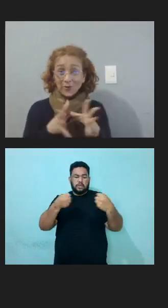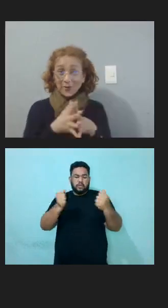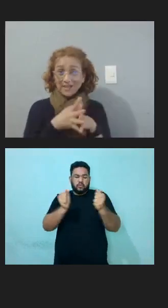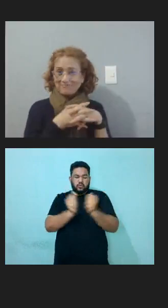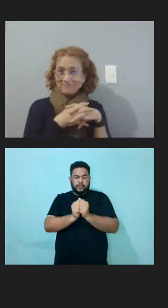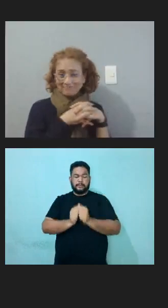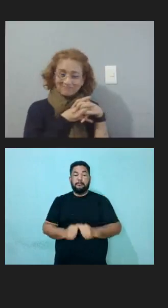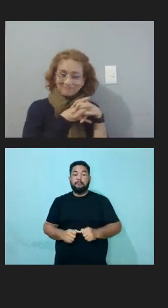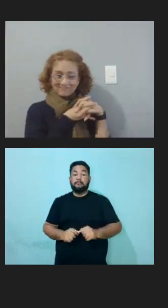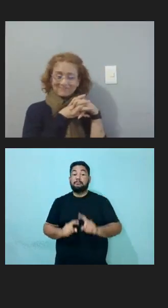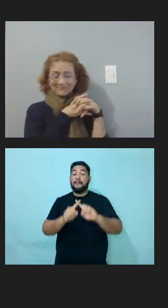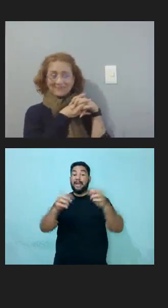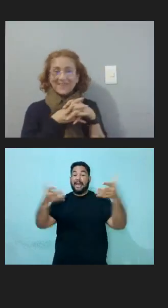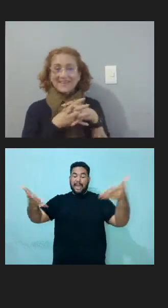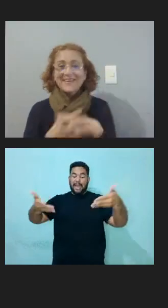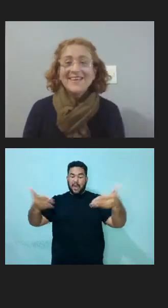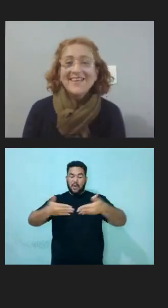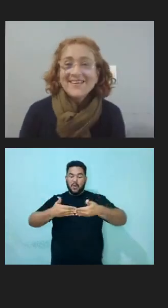Agora,